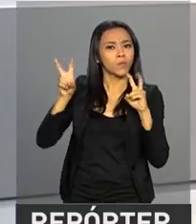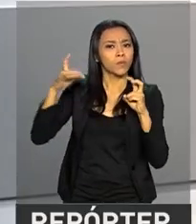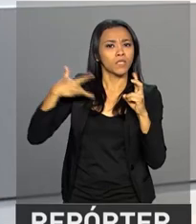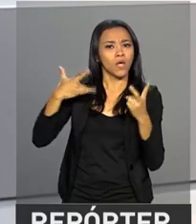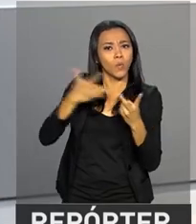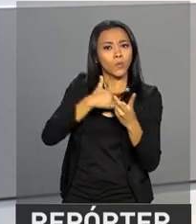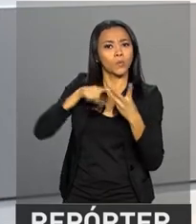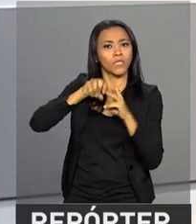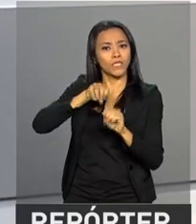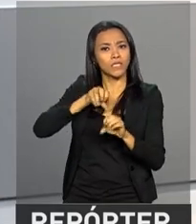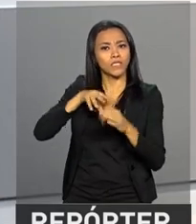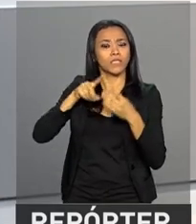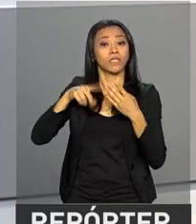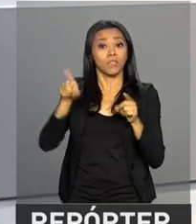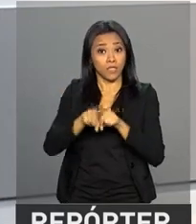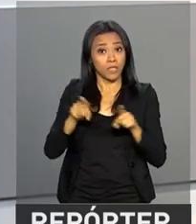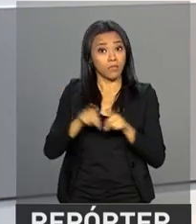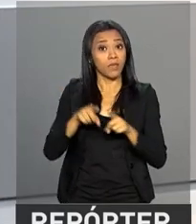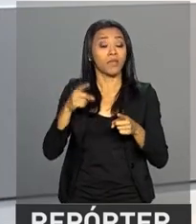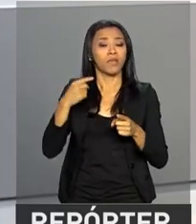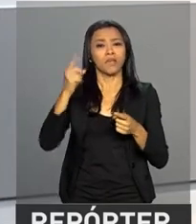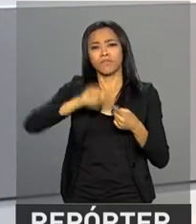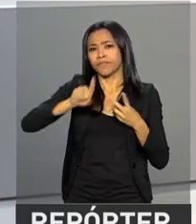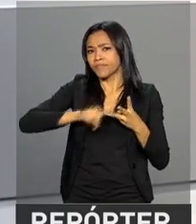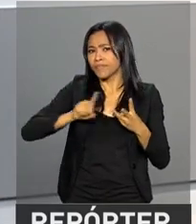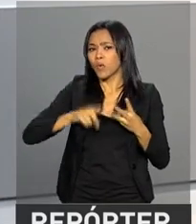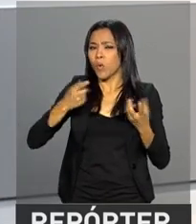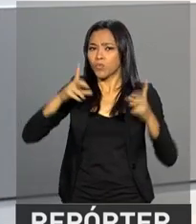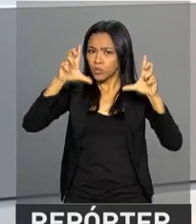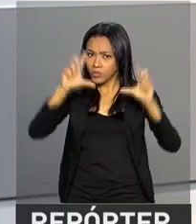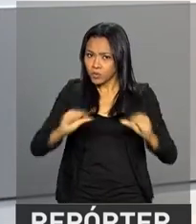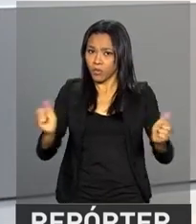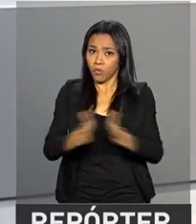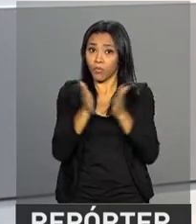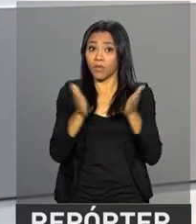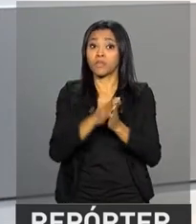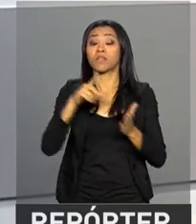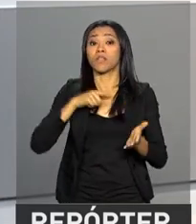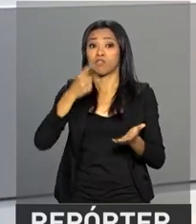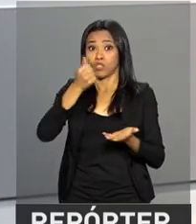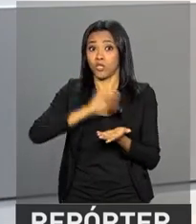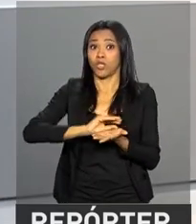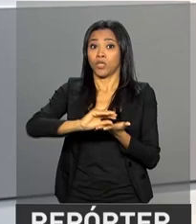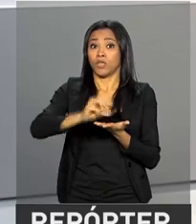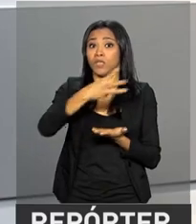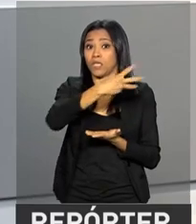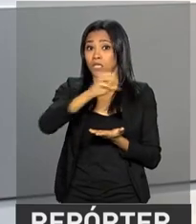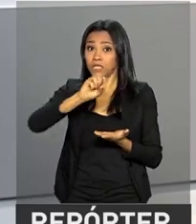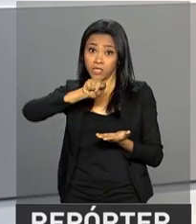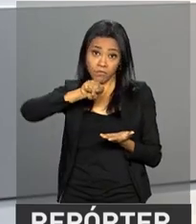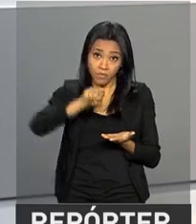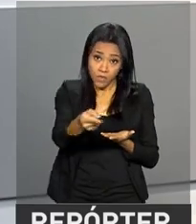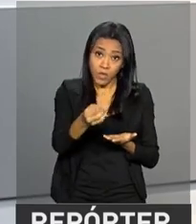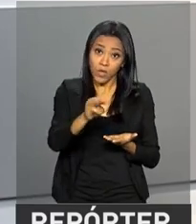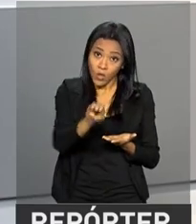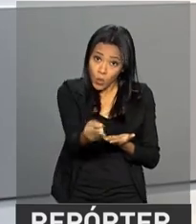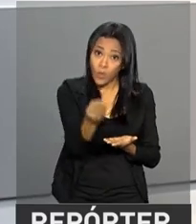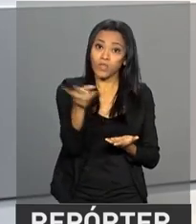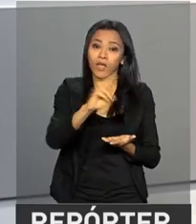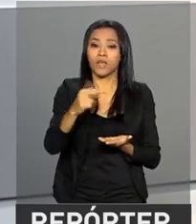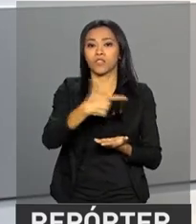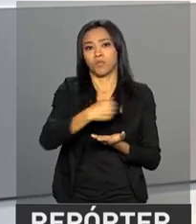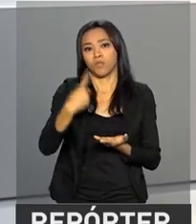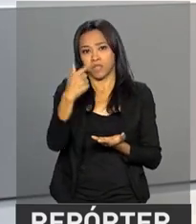educação e ações para a superação da pobreza, o Criança Feliz teve um investimento de R$ 300 milhões em 2017.